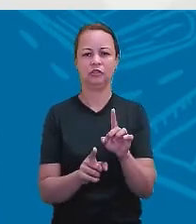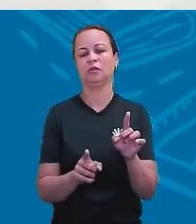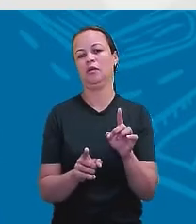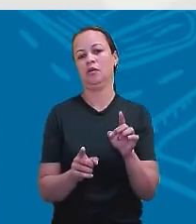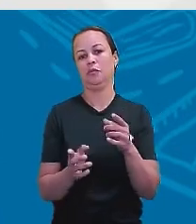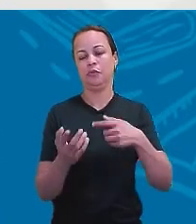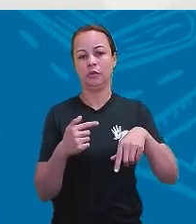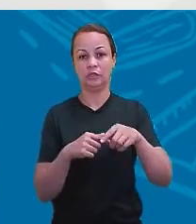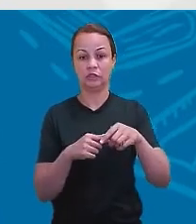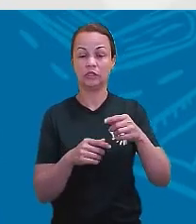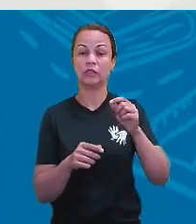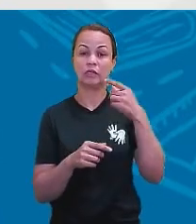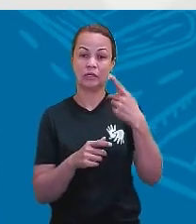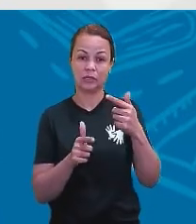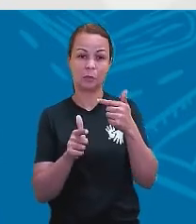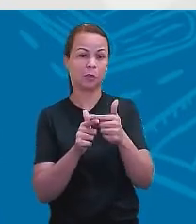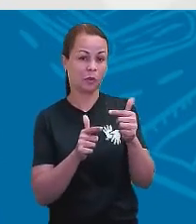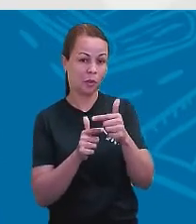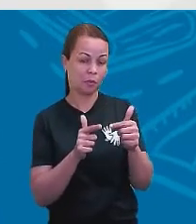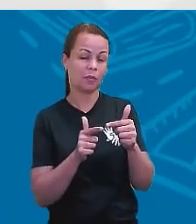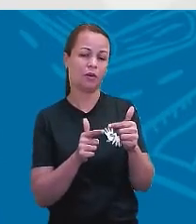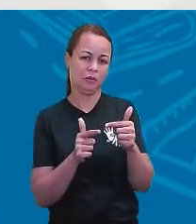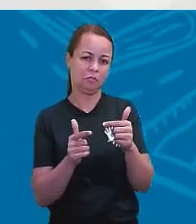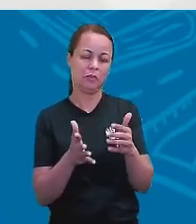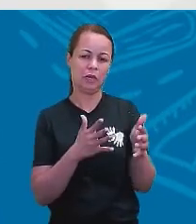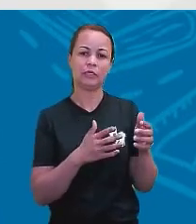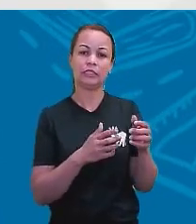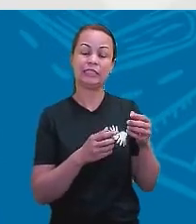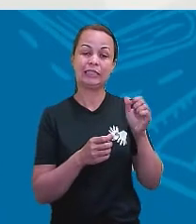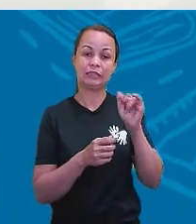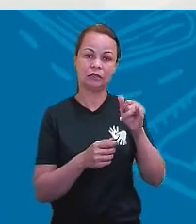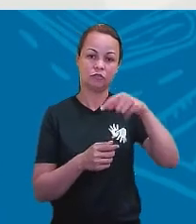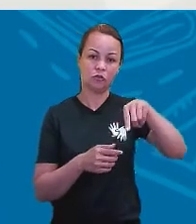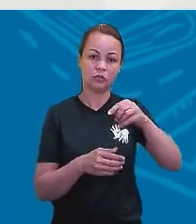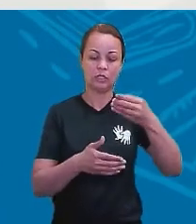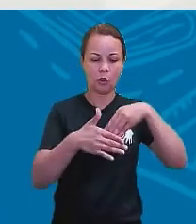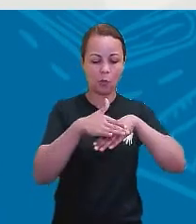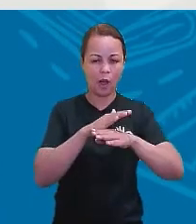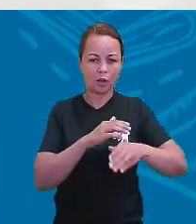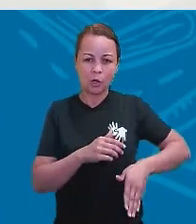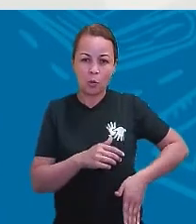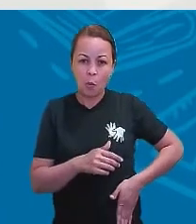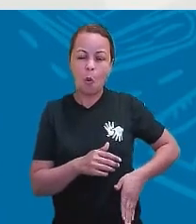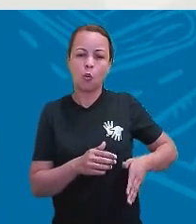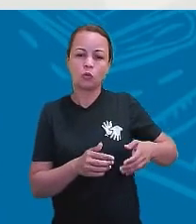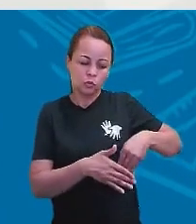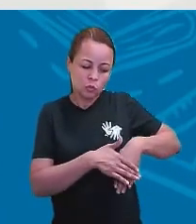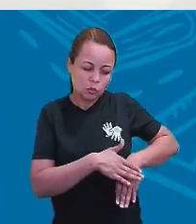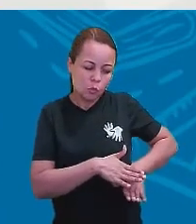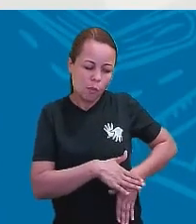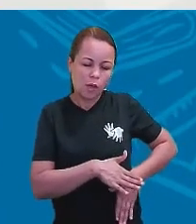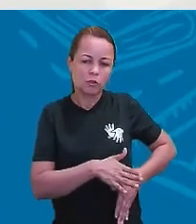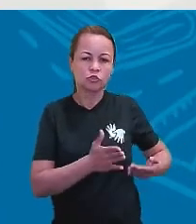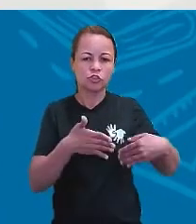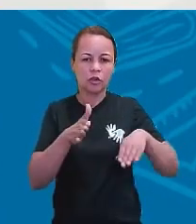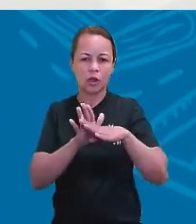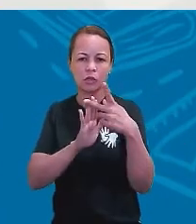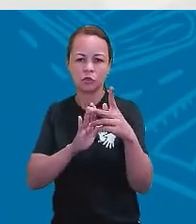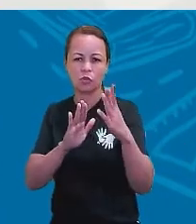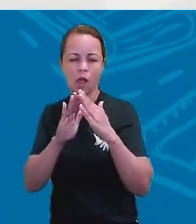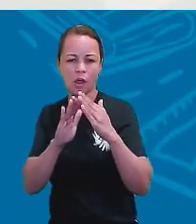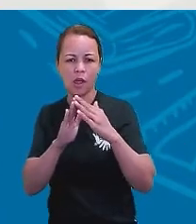você guarda no seu bolsinho para jogar no lixeirinho em casa, ele vai fazer toda a diferença, tá certo? Para que aquele esgoto ele não